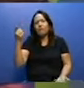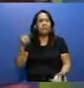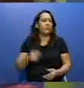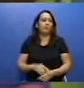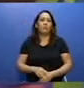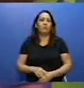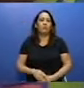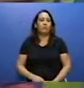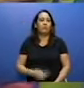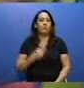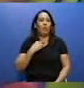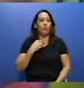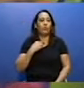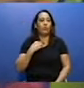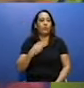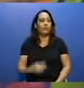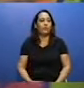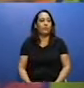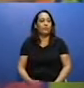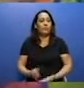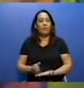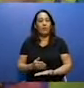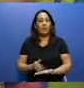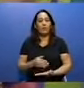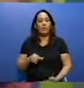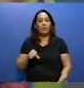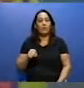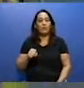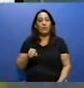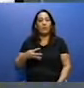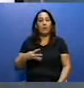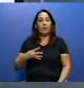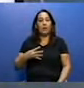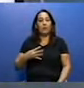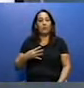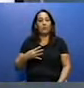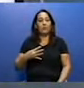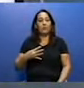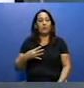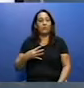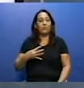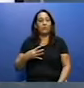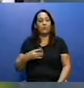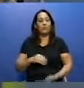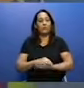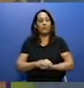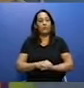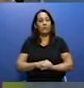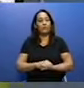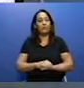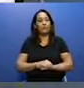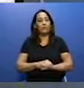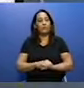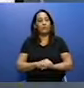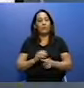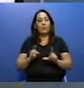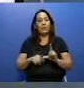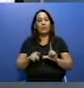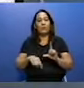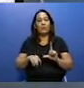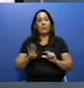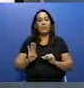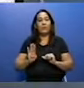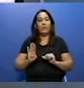Contornaram? Agora a gente vai para 84, mas é sobre essa sequência aqui de emojis. Vamos lá.